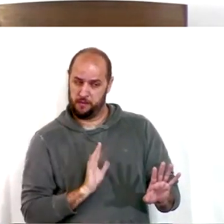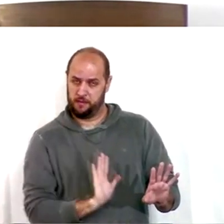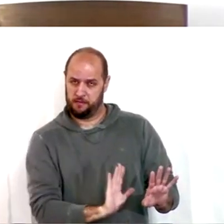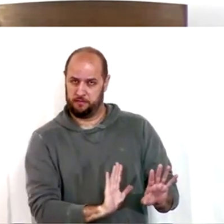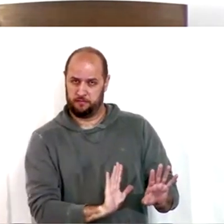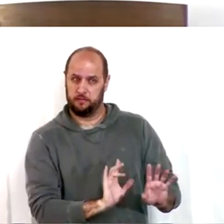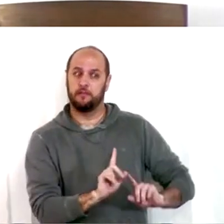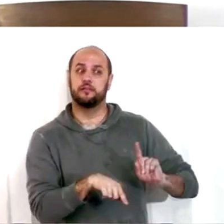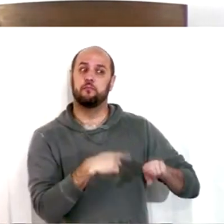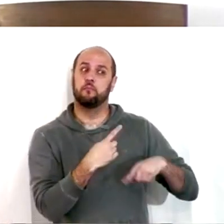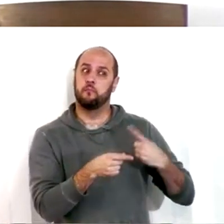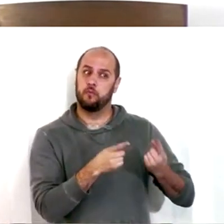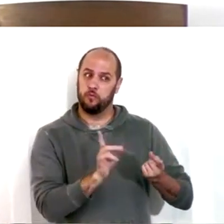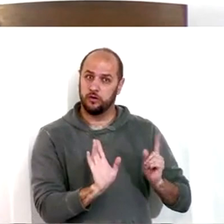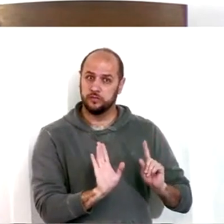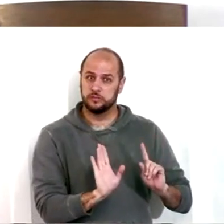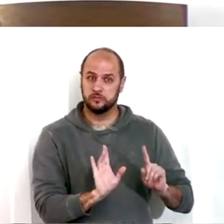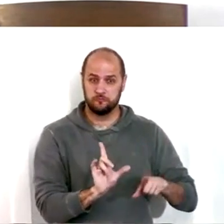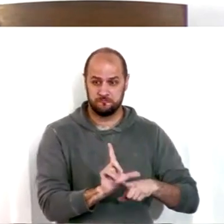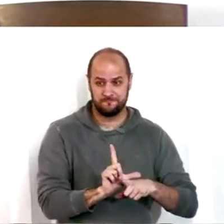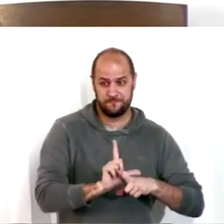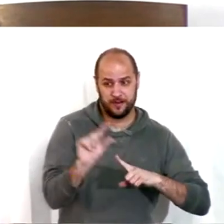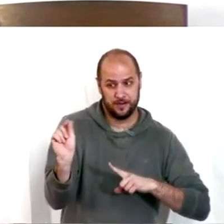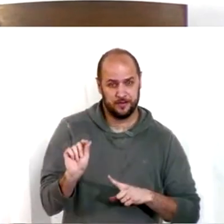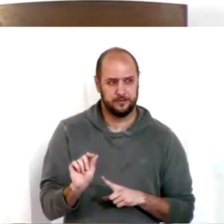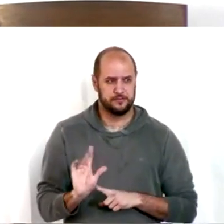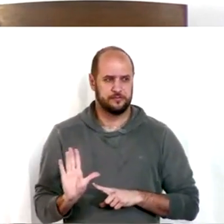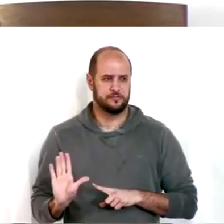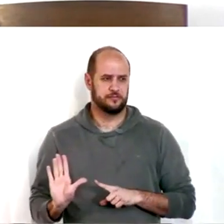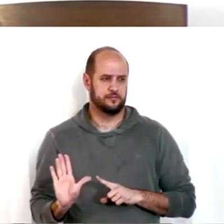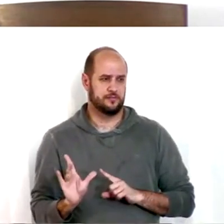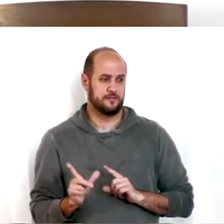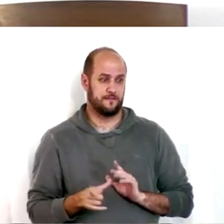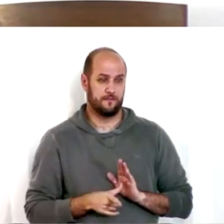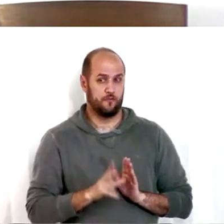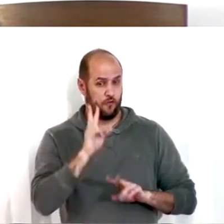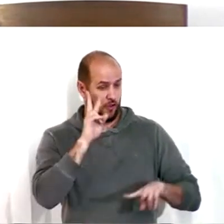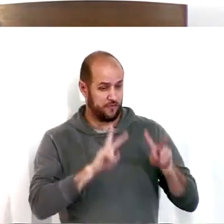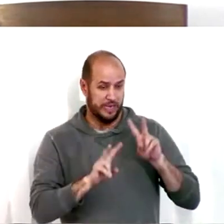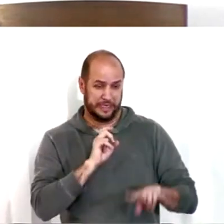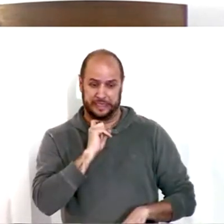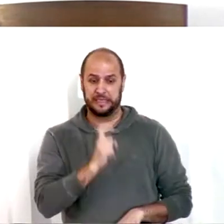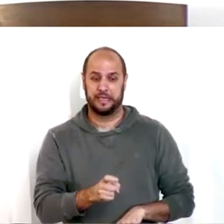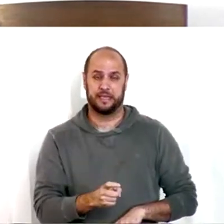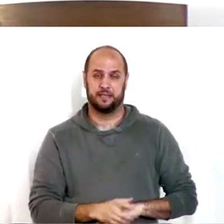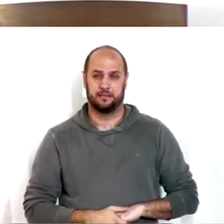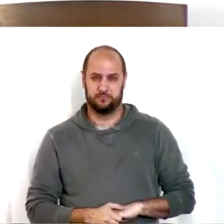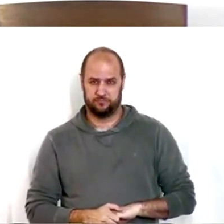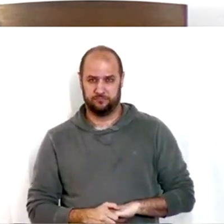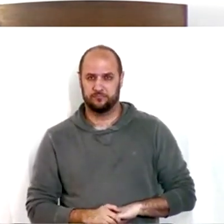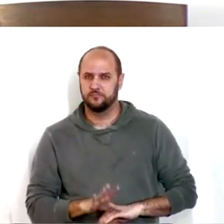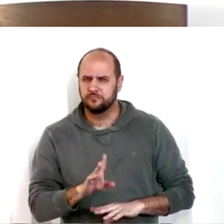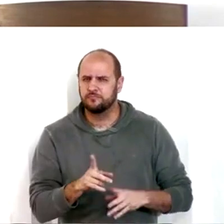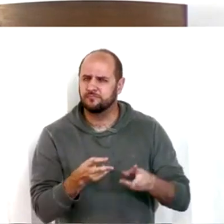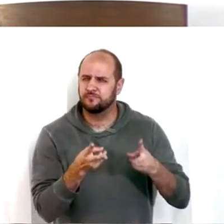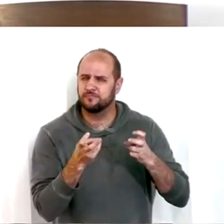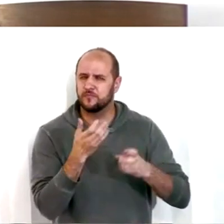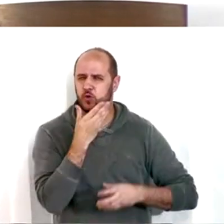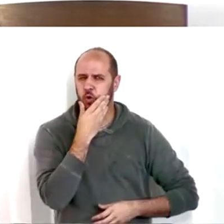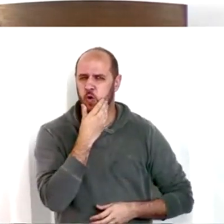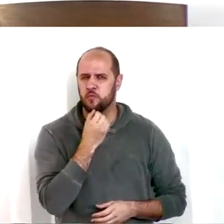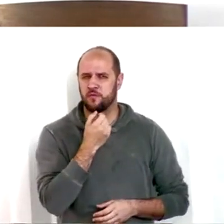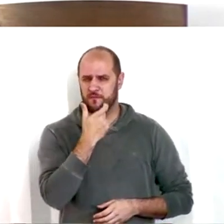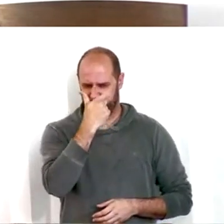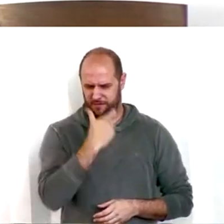e depois deixe a eira antes que os outros te vejam. Percebe um caráter desse